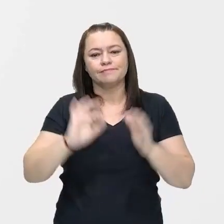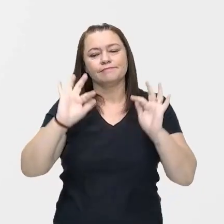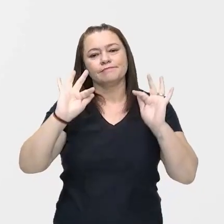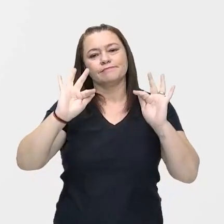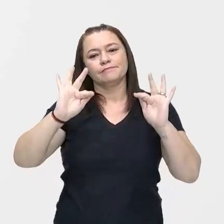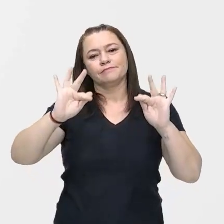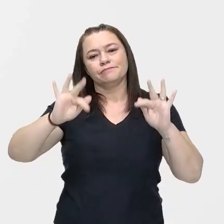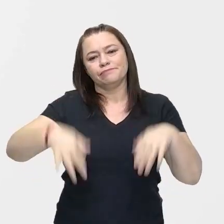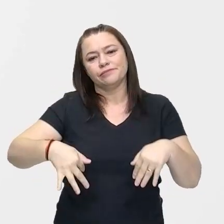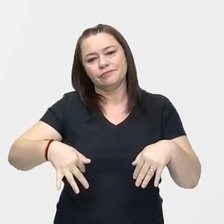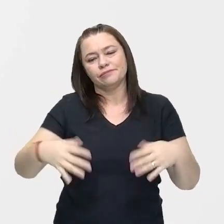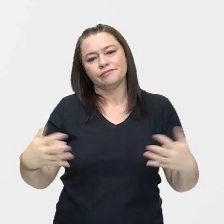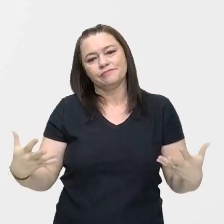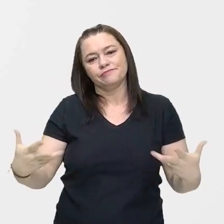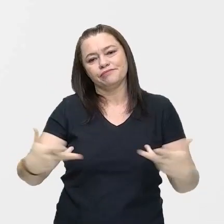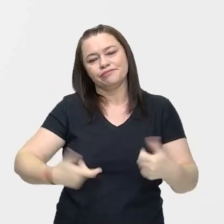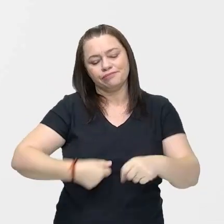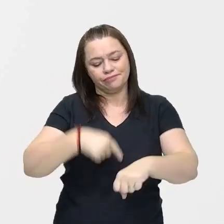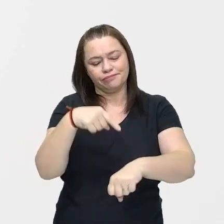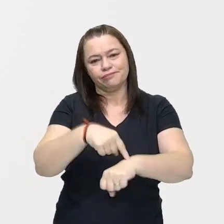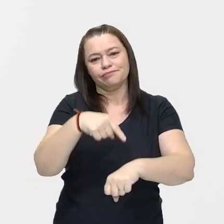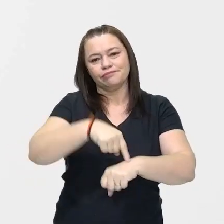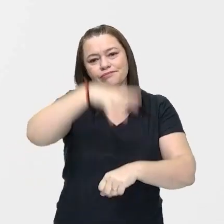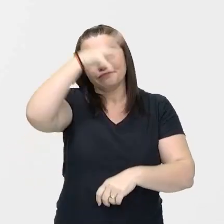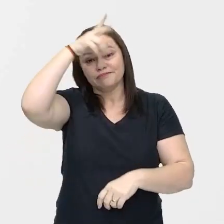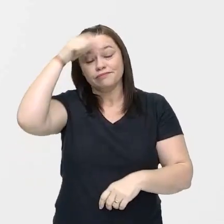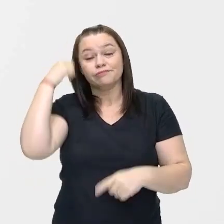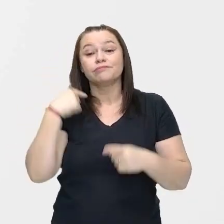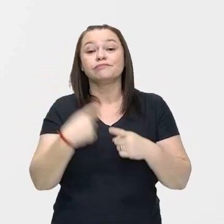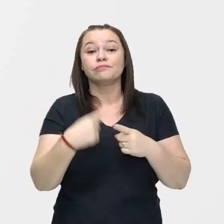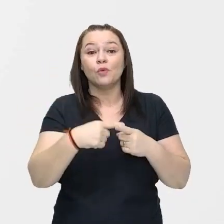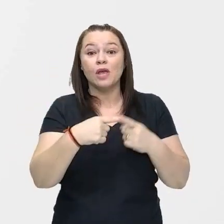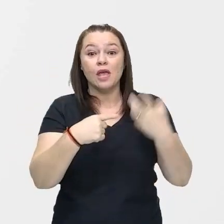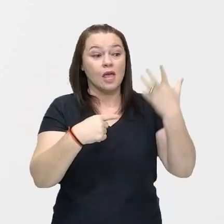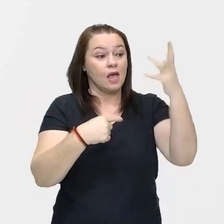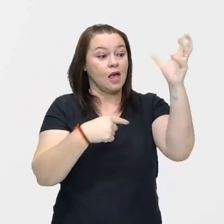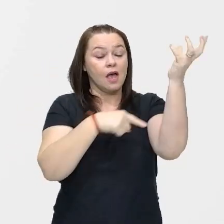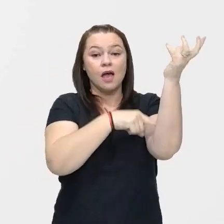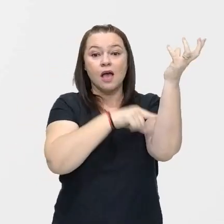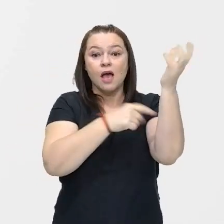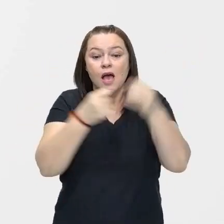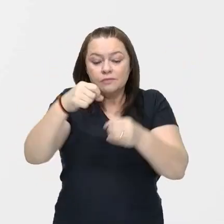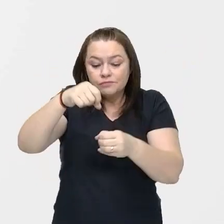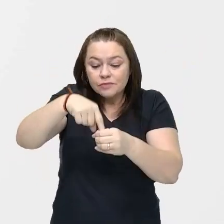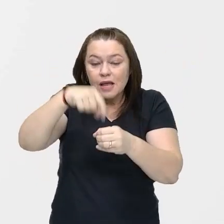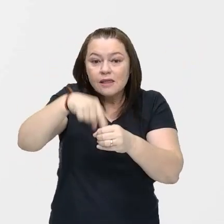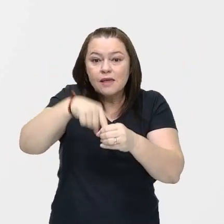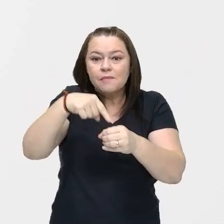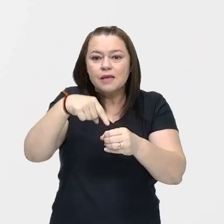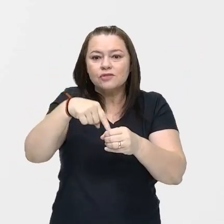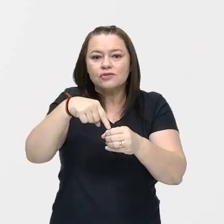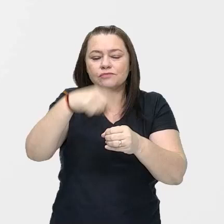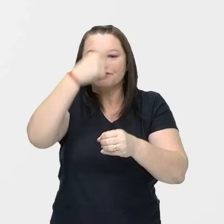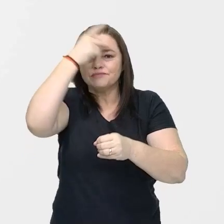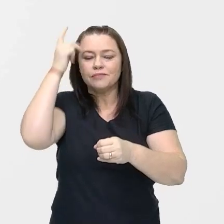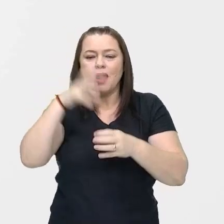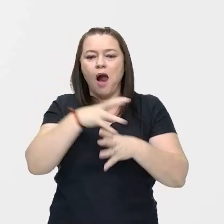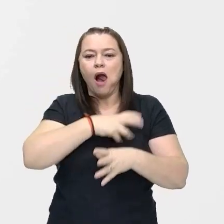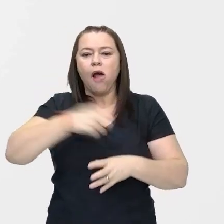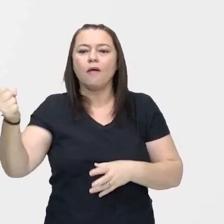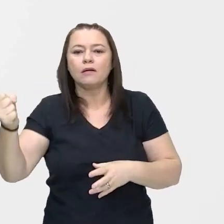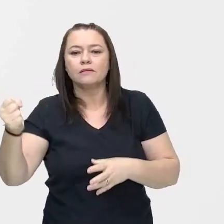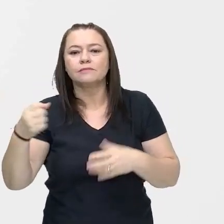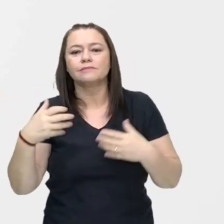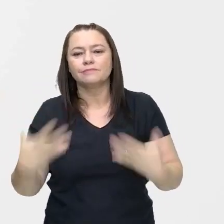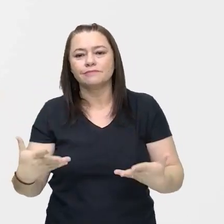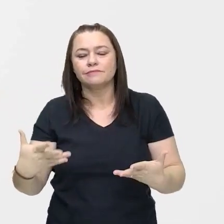Fim da Belle Époque. Com o roubo das sementes de seringueira, desmorona a economia amazonense, o mercado mundial passa